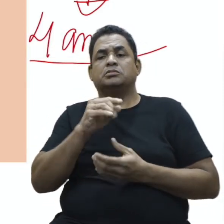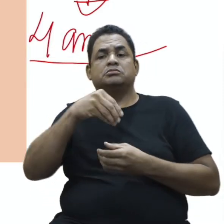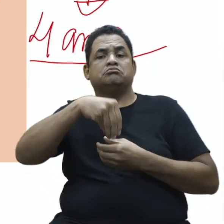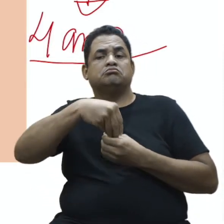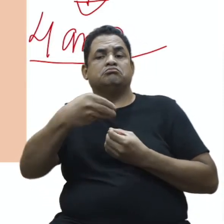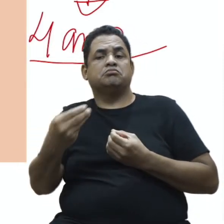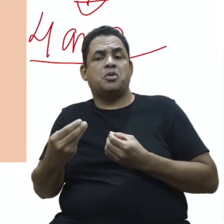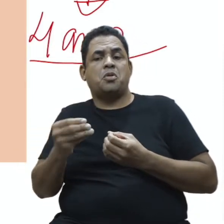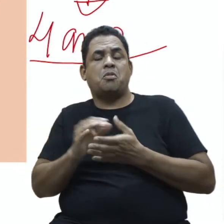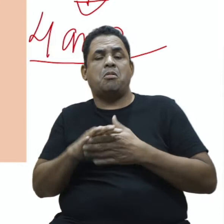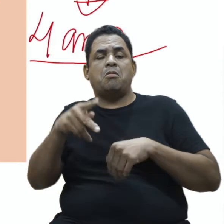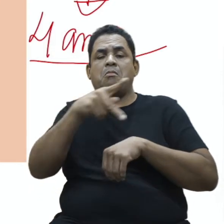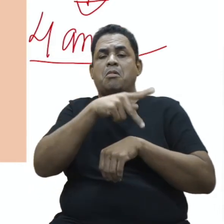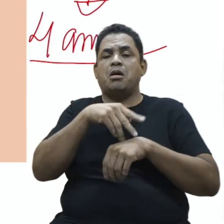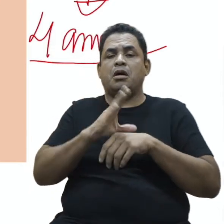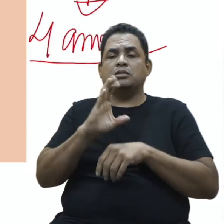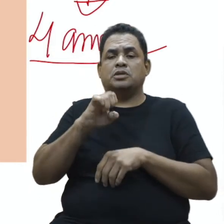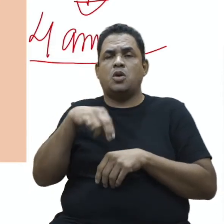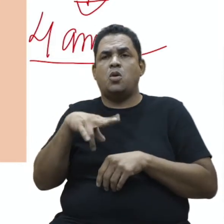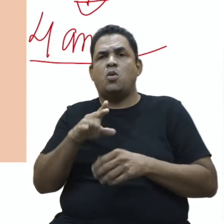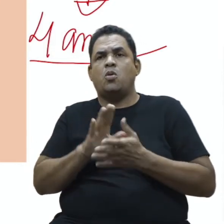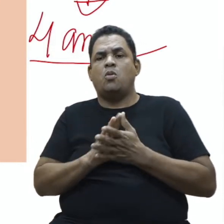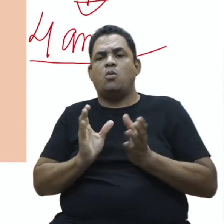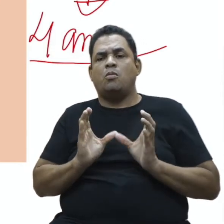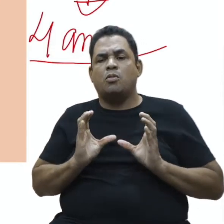da ONU, não sei o que lá, na cúpula do